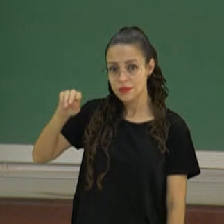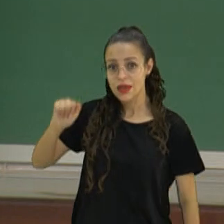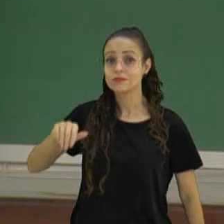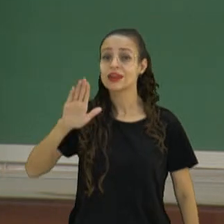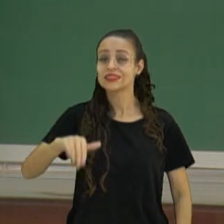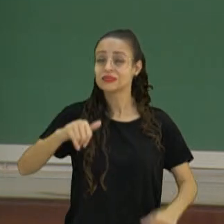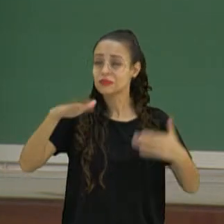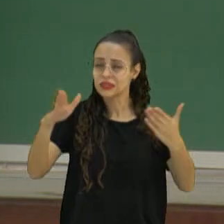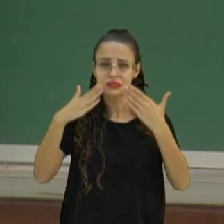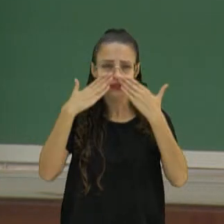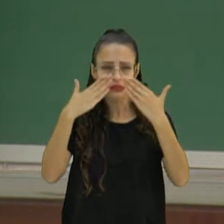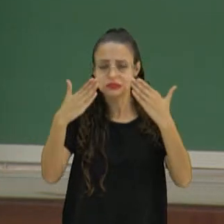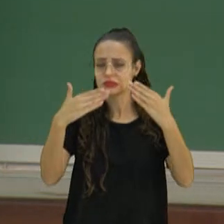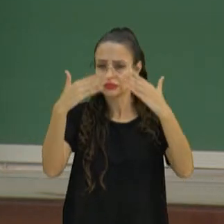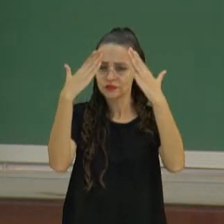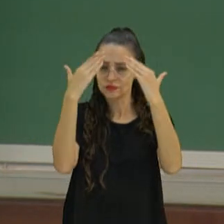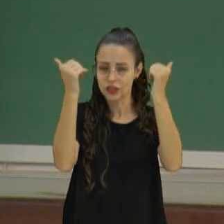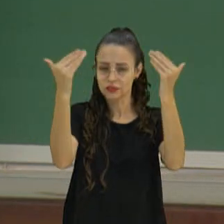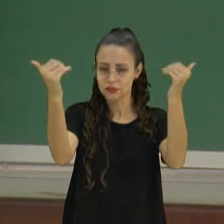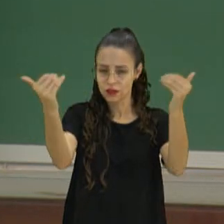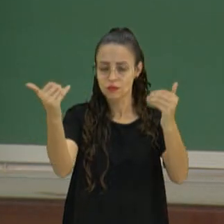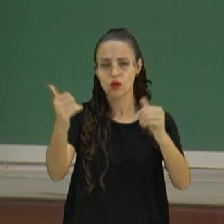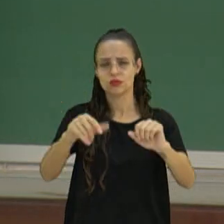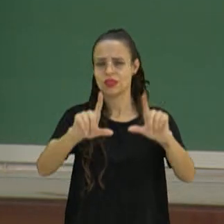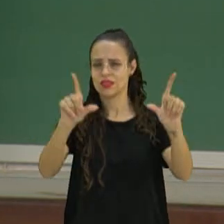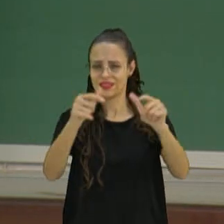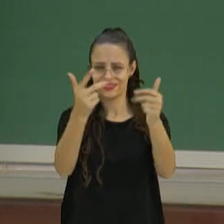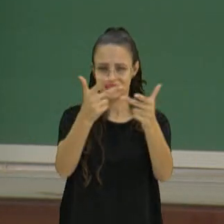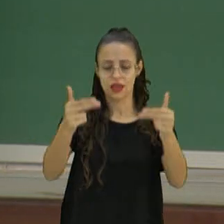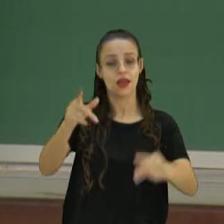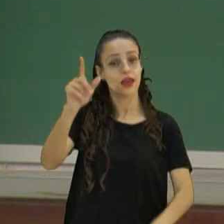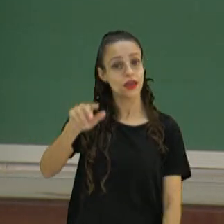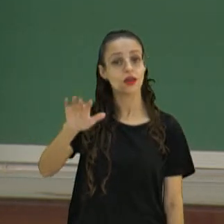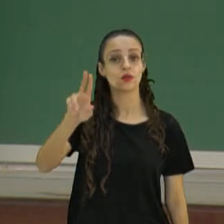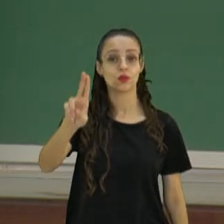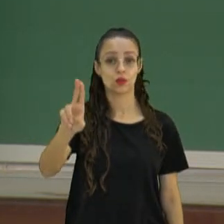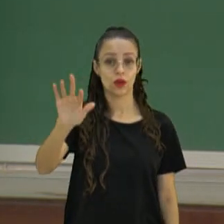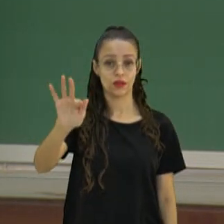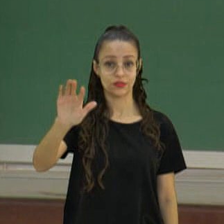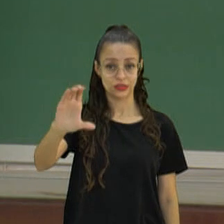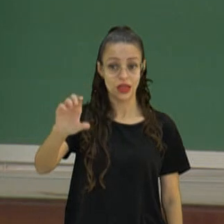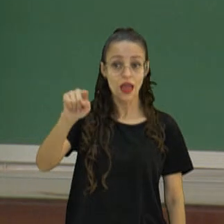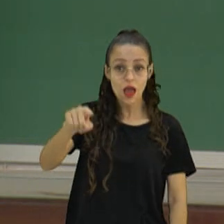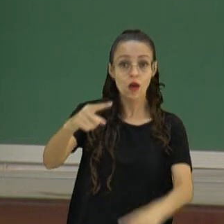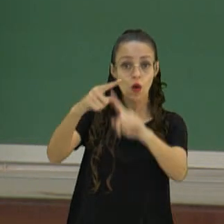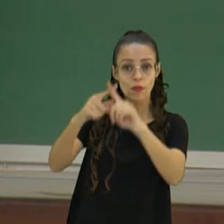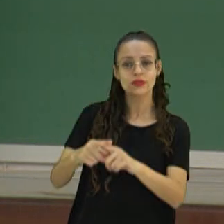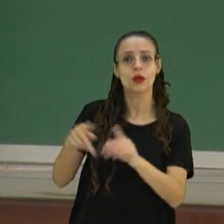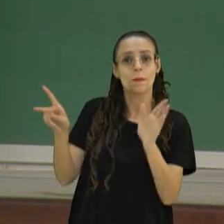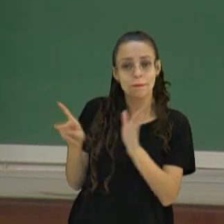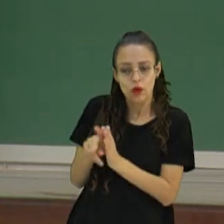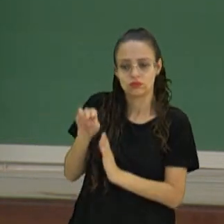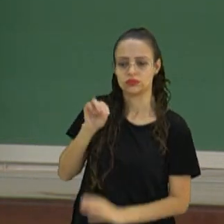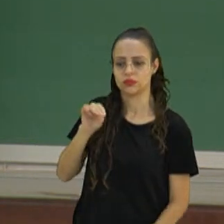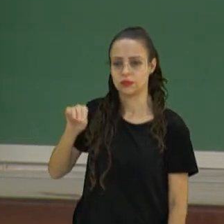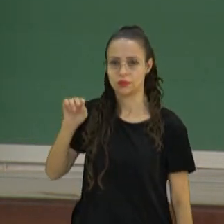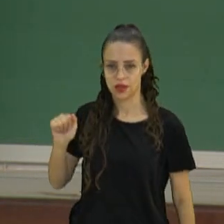mais se destaca, né, que tem mais destaque aí, tanto na mídia e tudo mais, né, é o UFC, né? Então, o